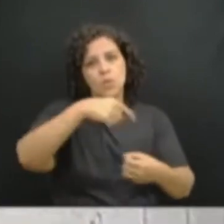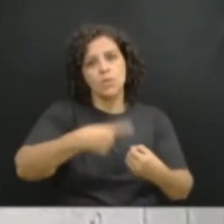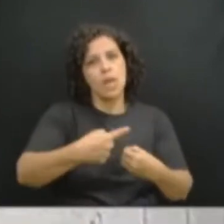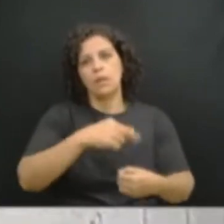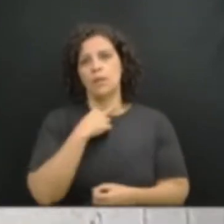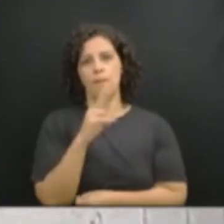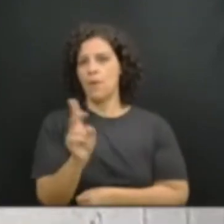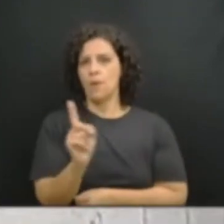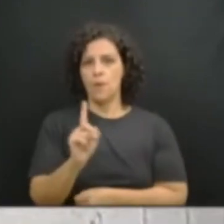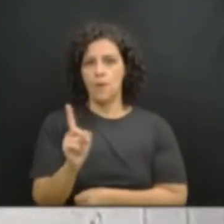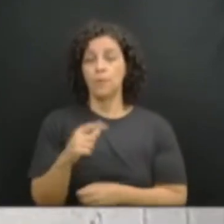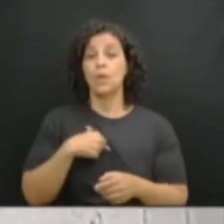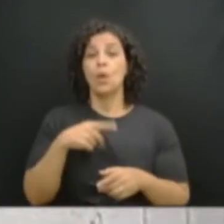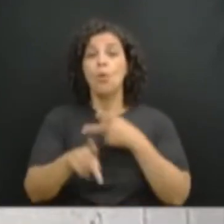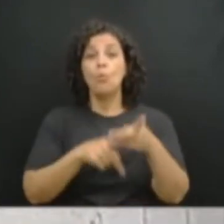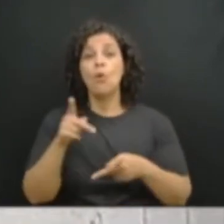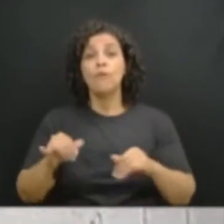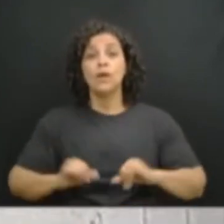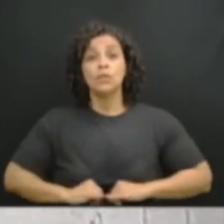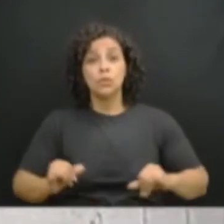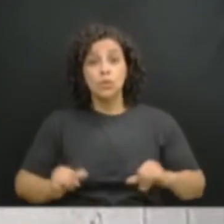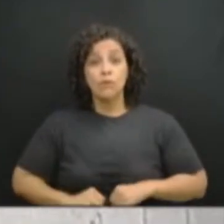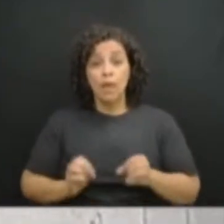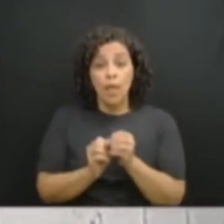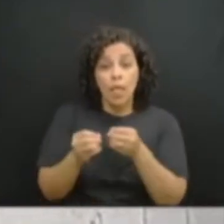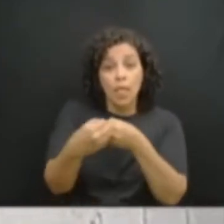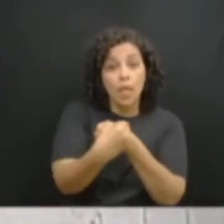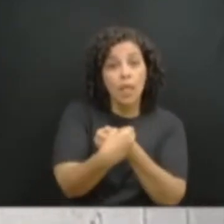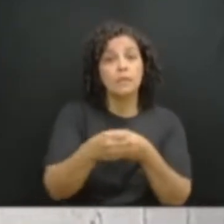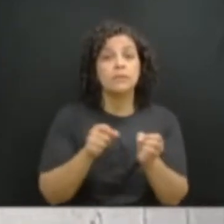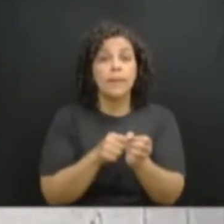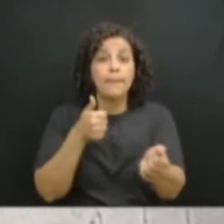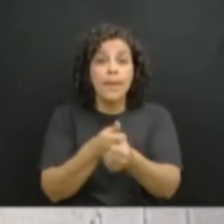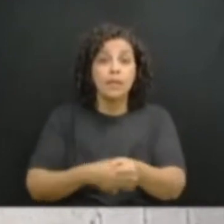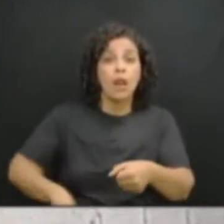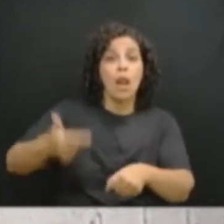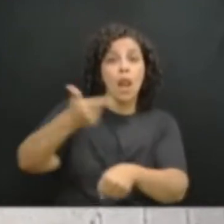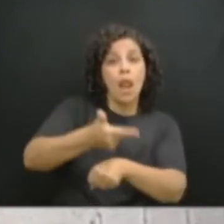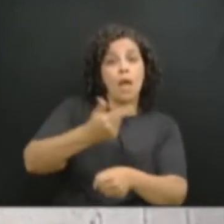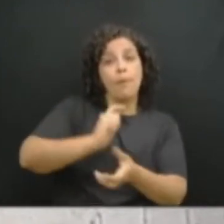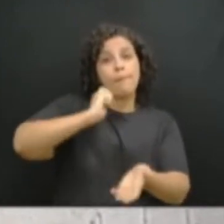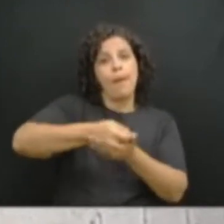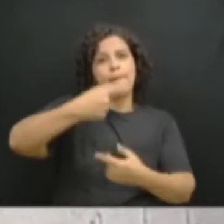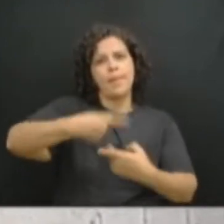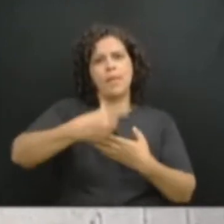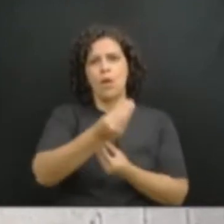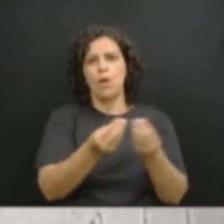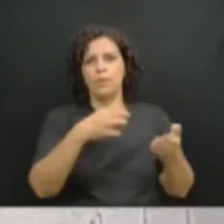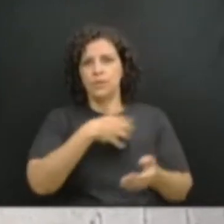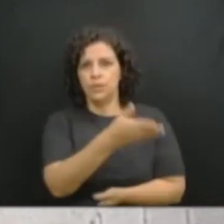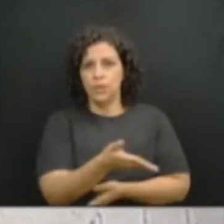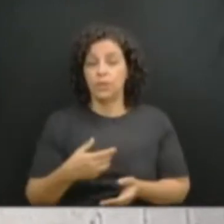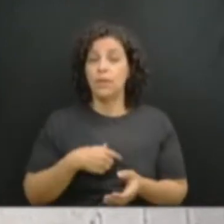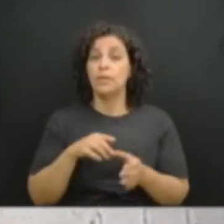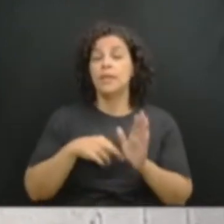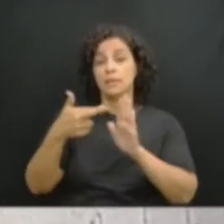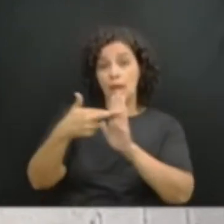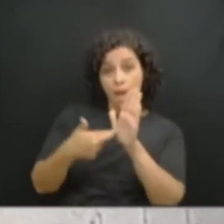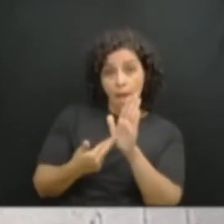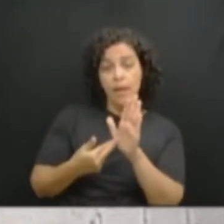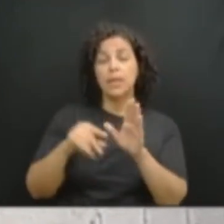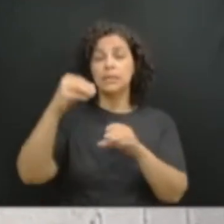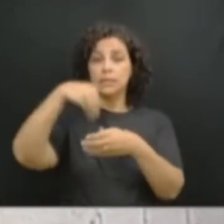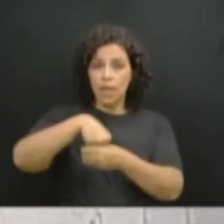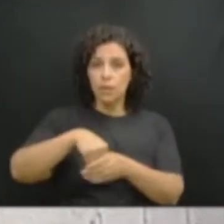ter pedágio e que a população de Mariental, por exemplo, que vá ao centro da Lapa, pague pedágio. É nessa cláusula que